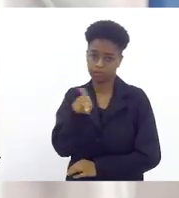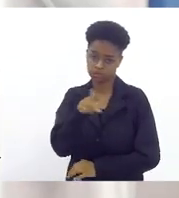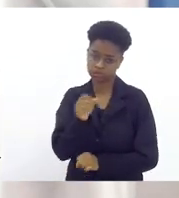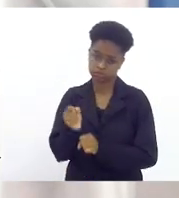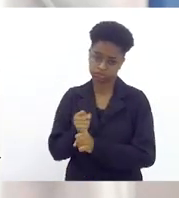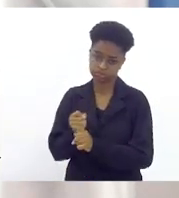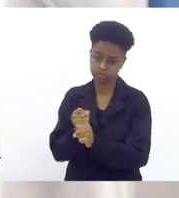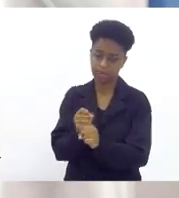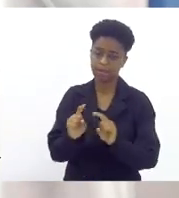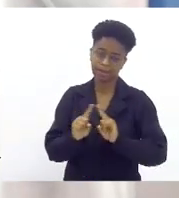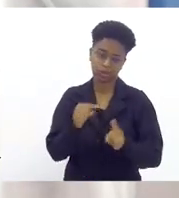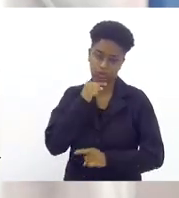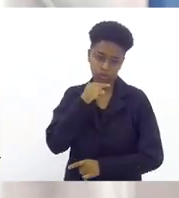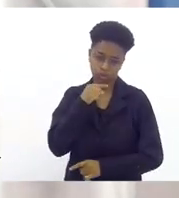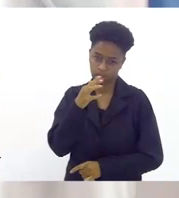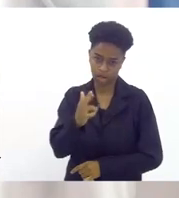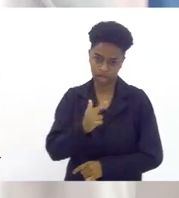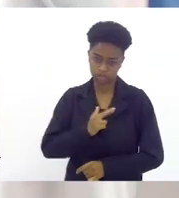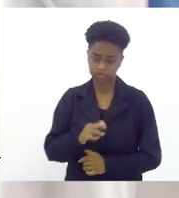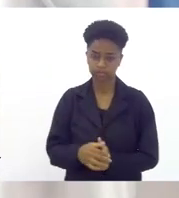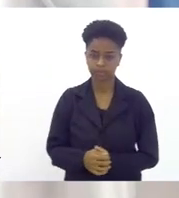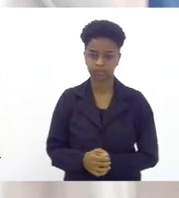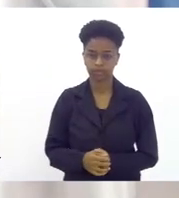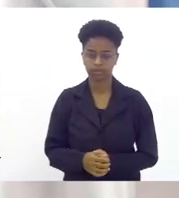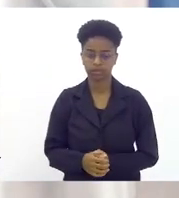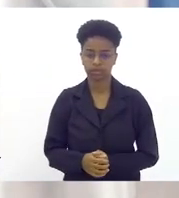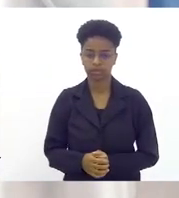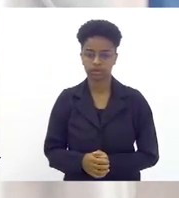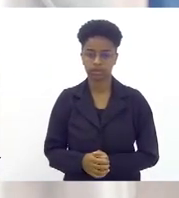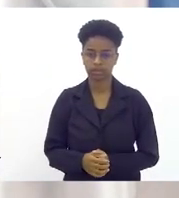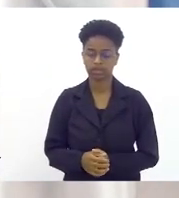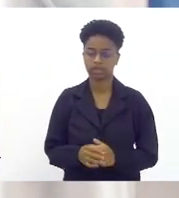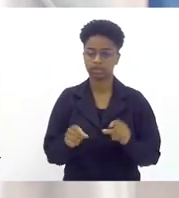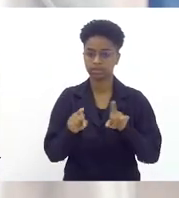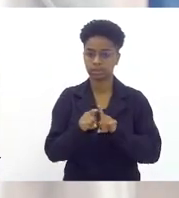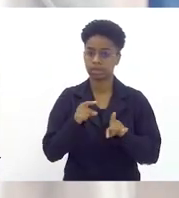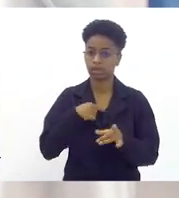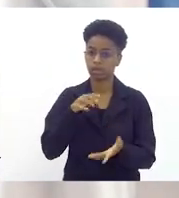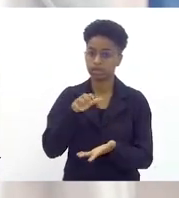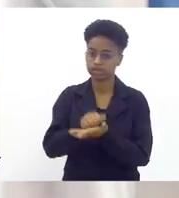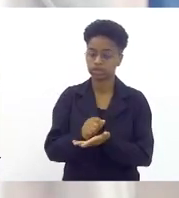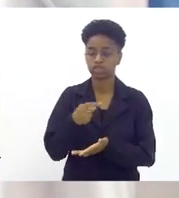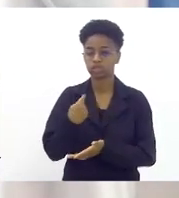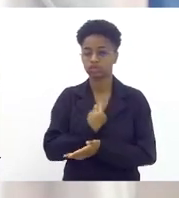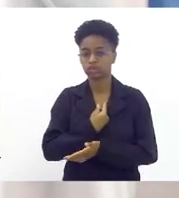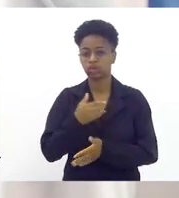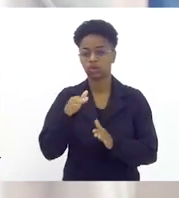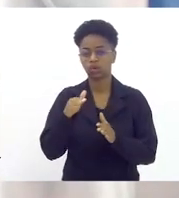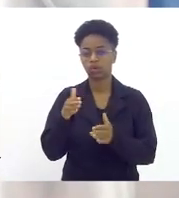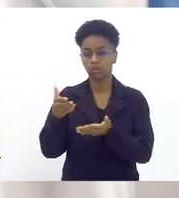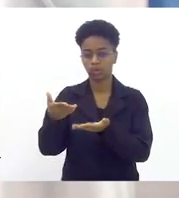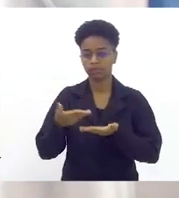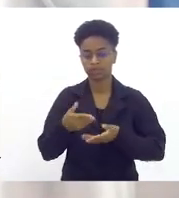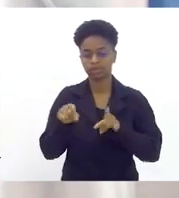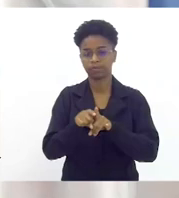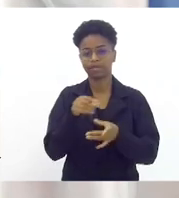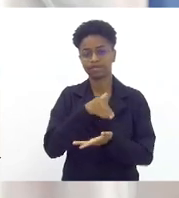também parece que não obtivemos resposta. Queria registrar aqui que nós fizemos o convite para